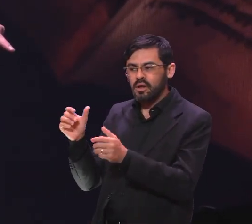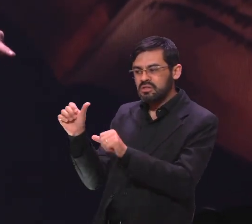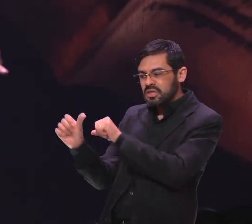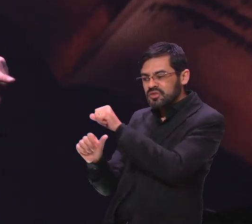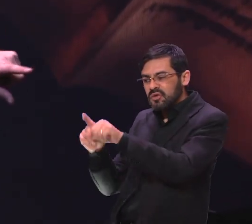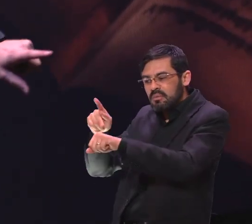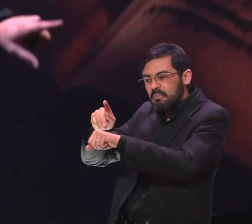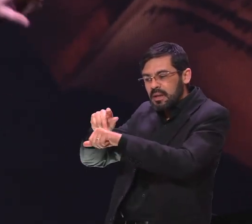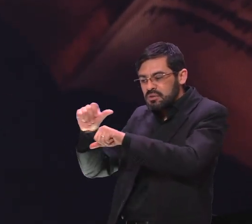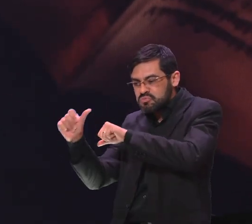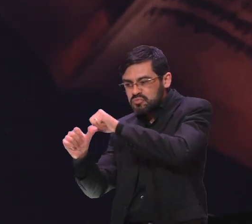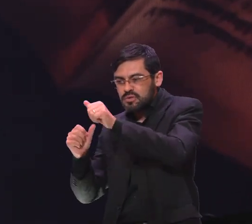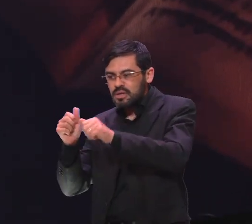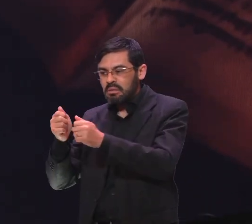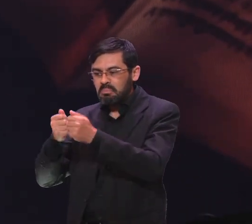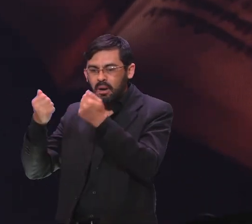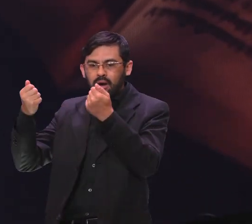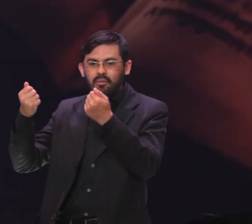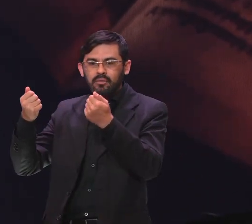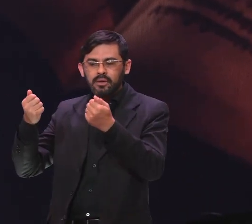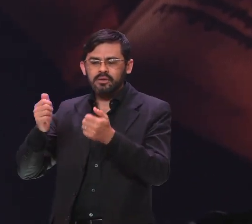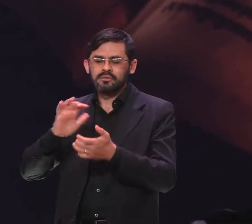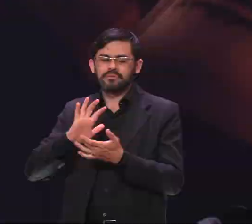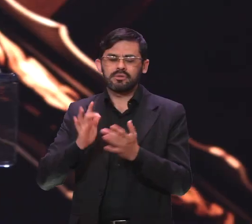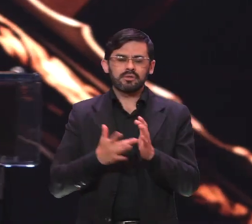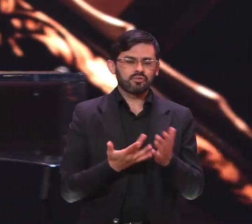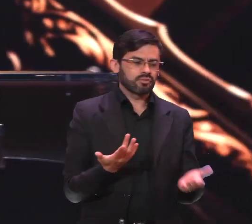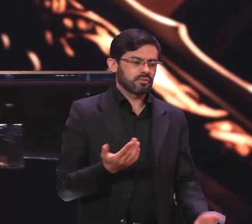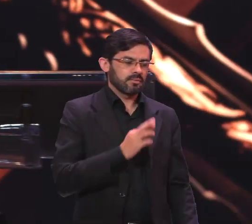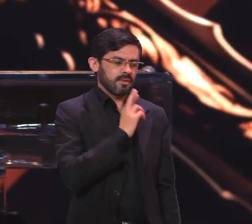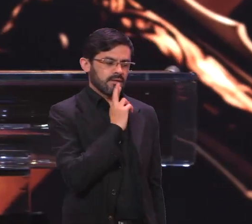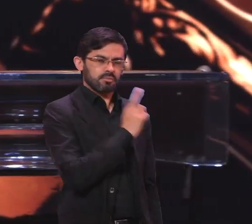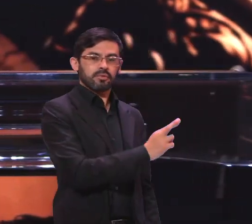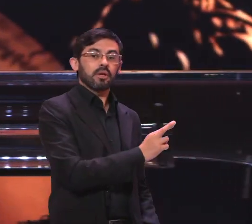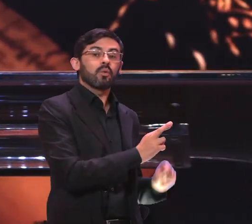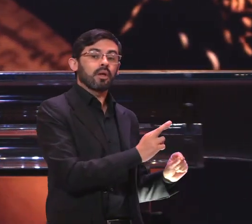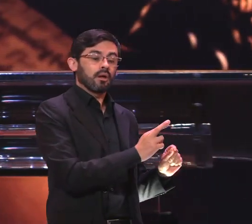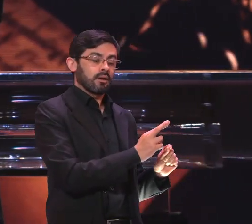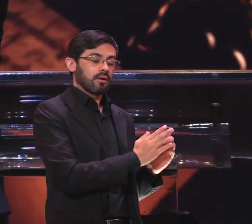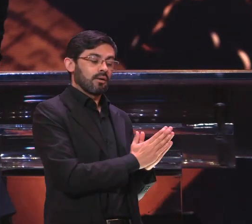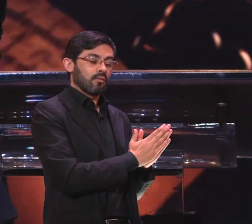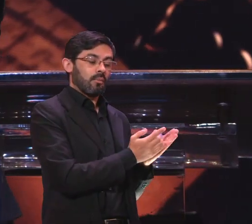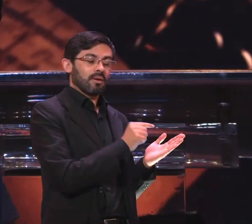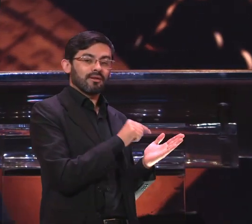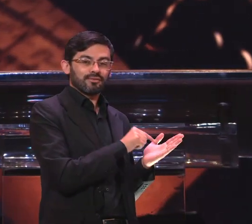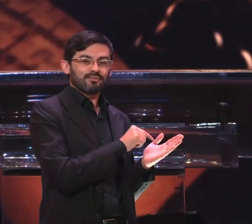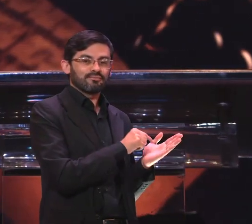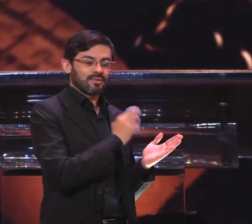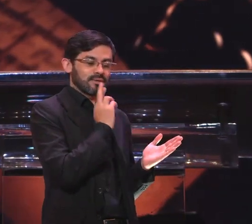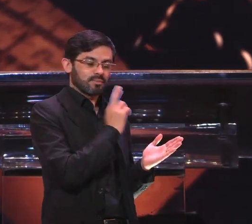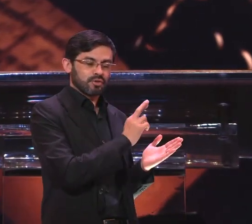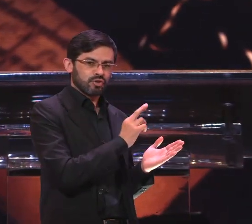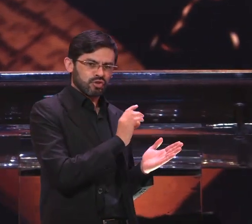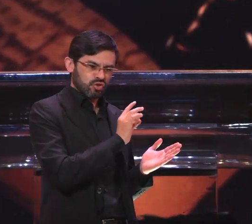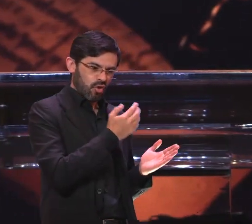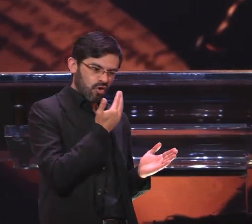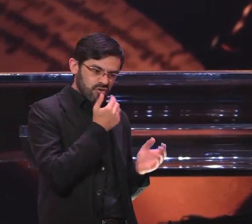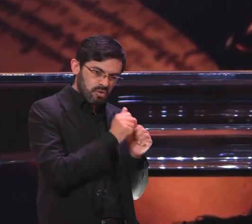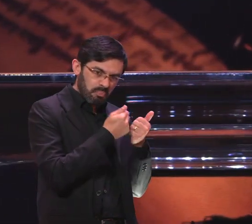Transforma as pedras em pães. E aí Jesus vai responder com a Bíblia. Nem só de